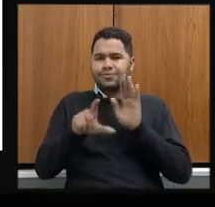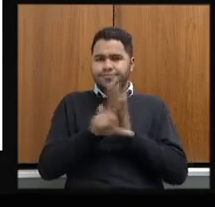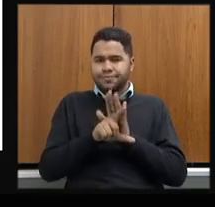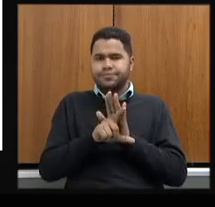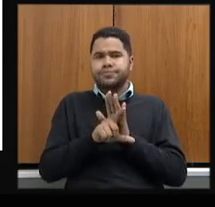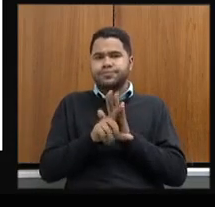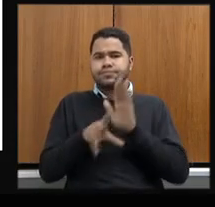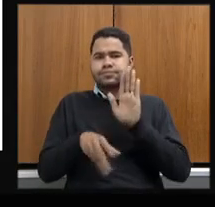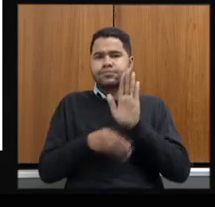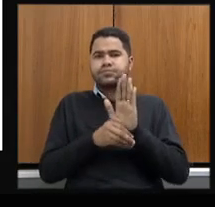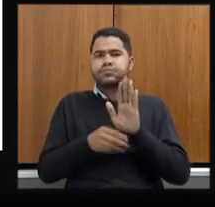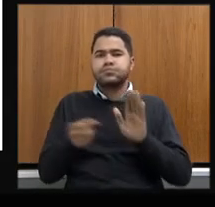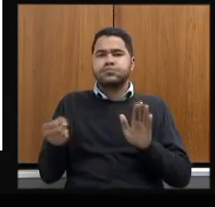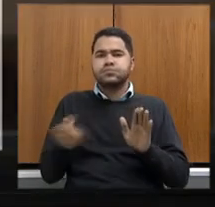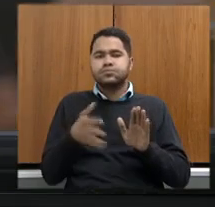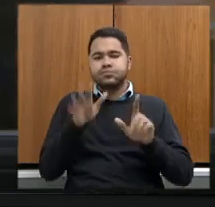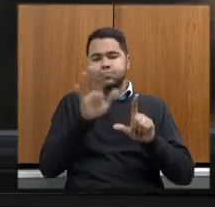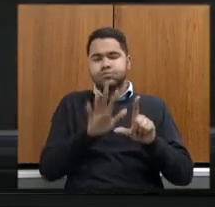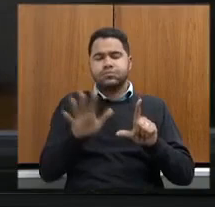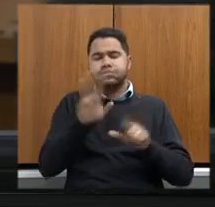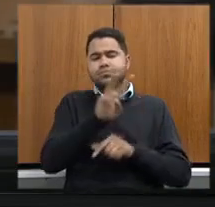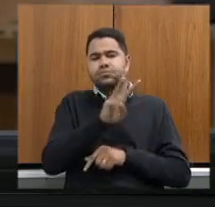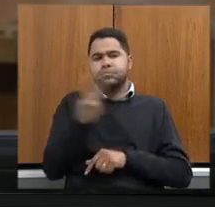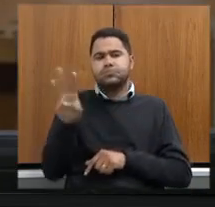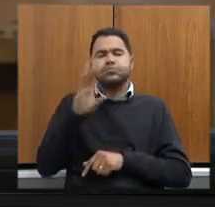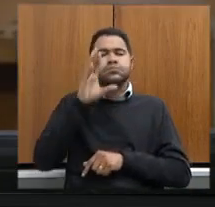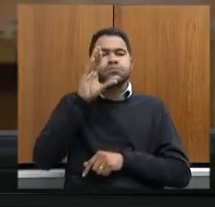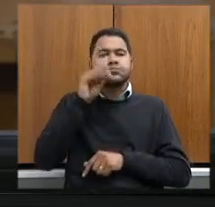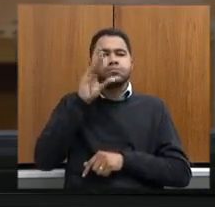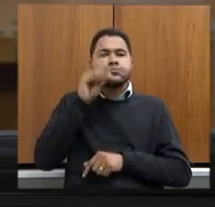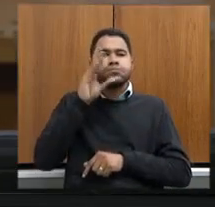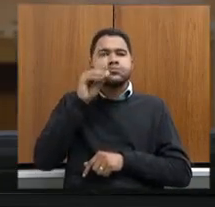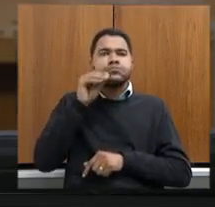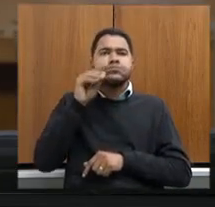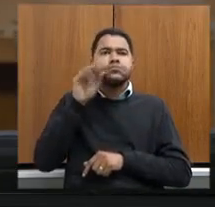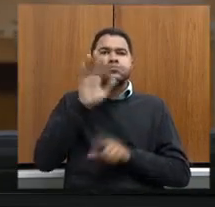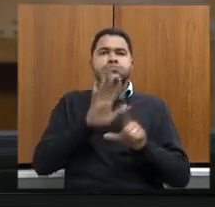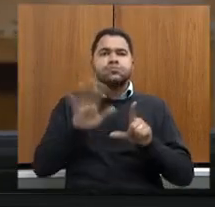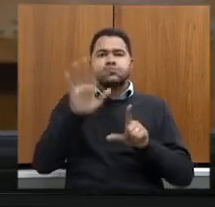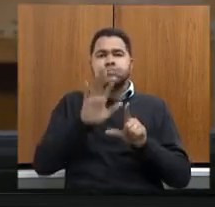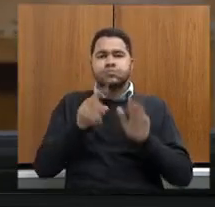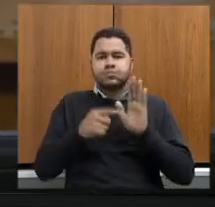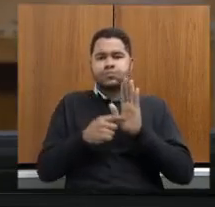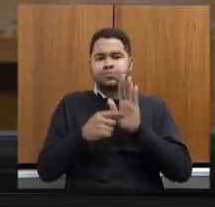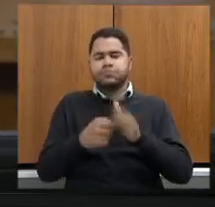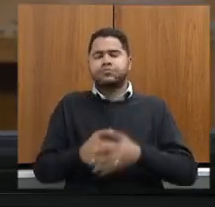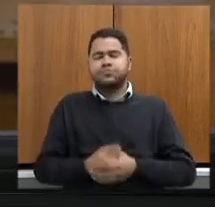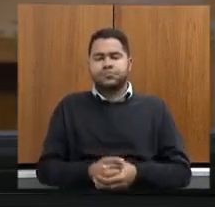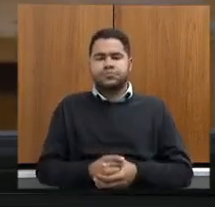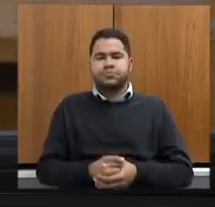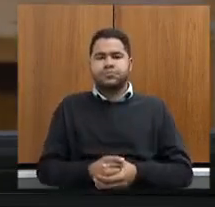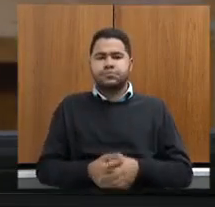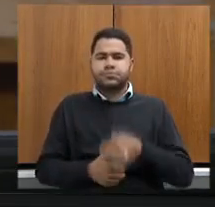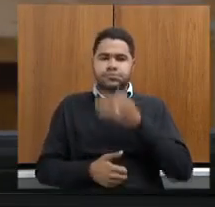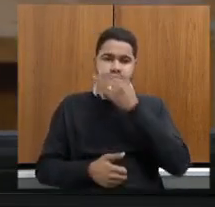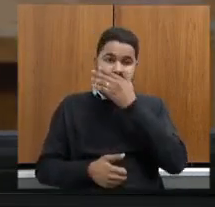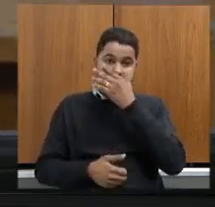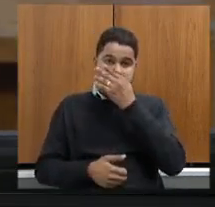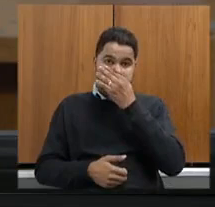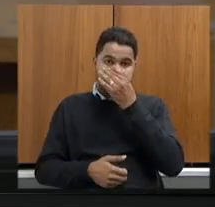inauguração do novo portal do servidor que essa essa imagem que está aqui na tela e